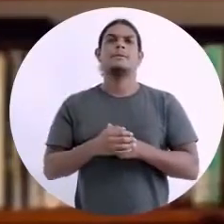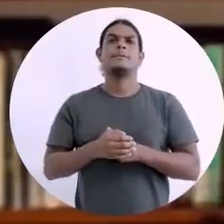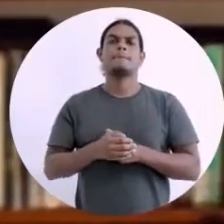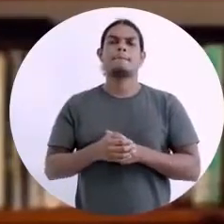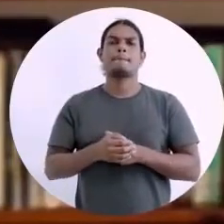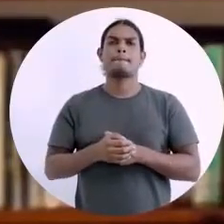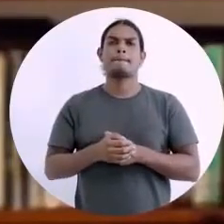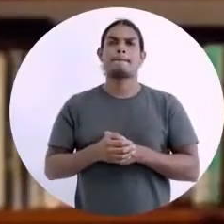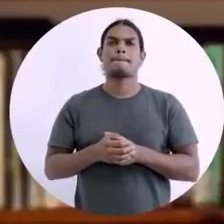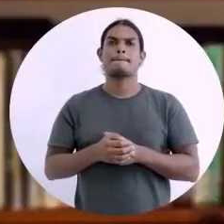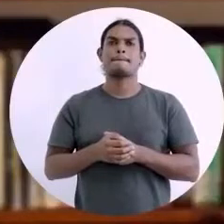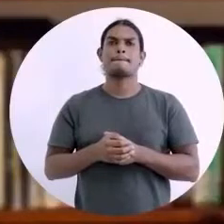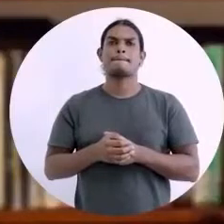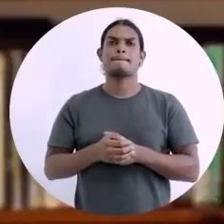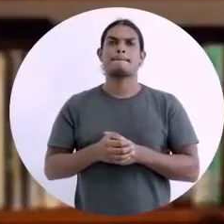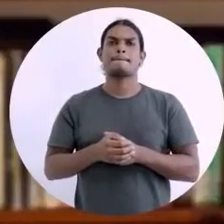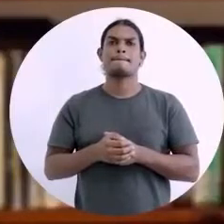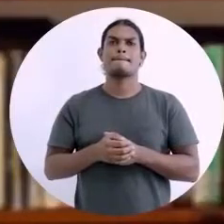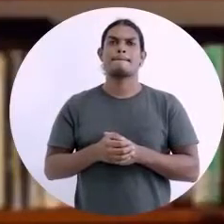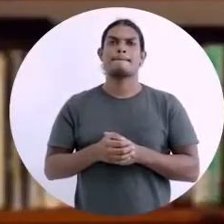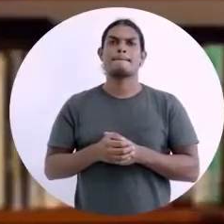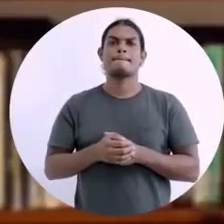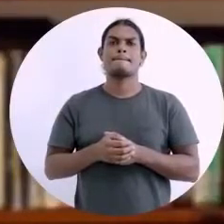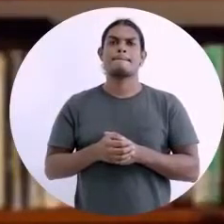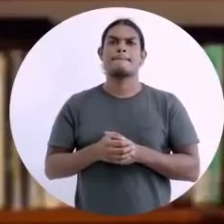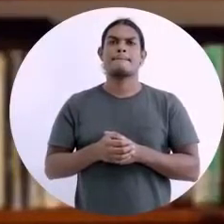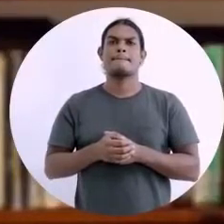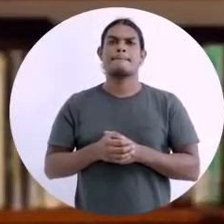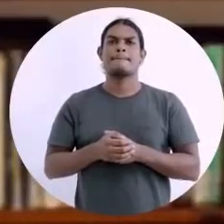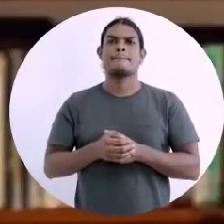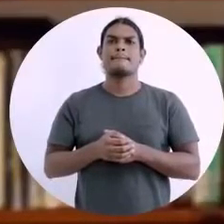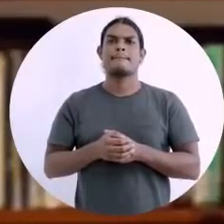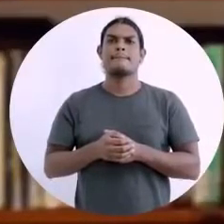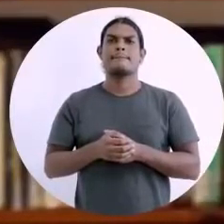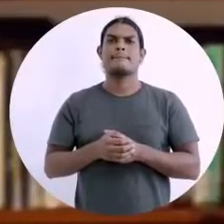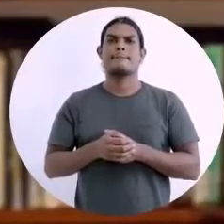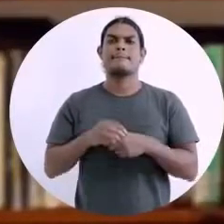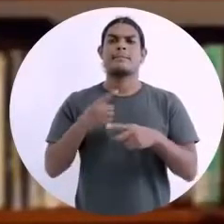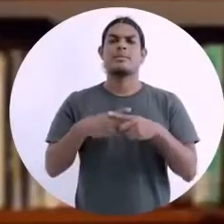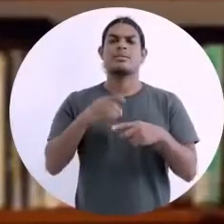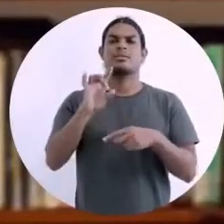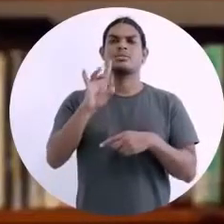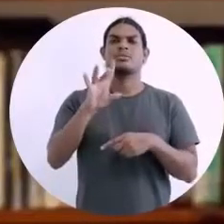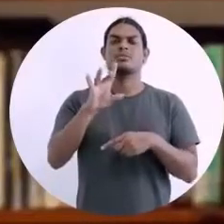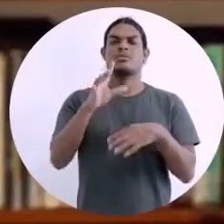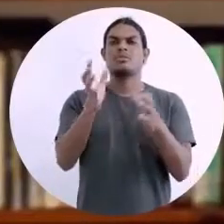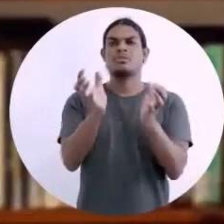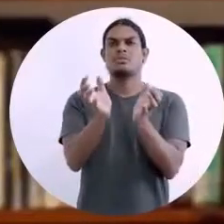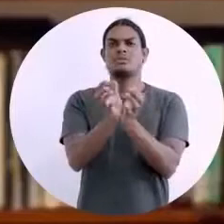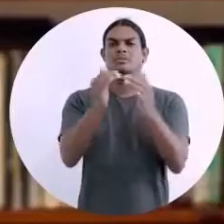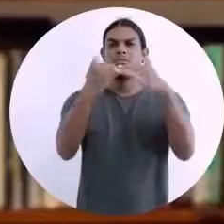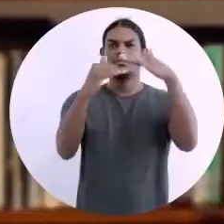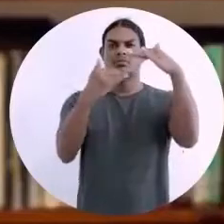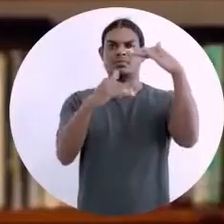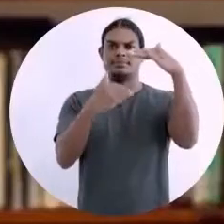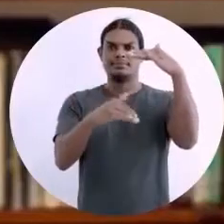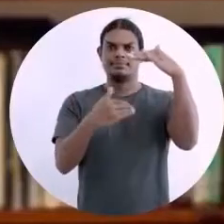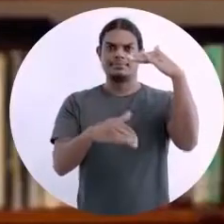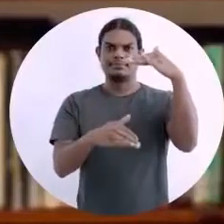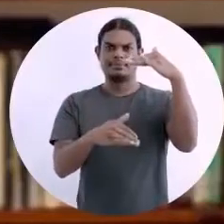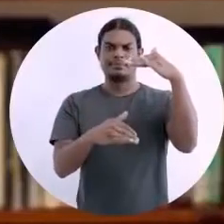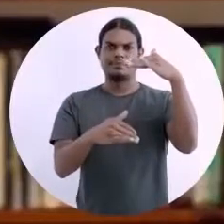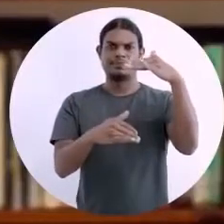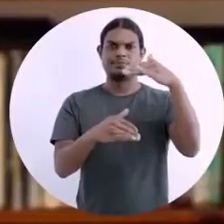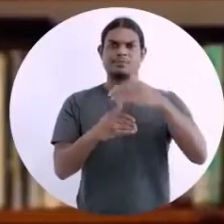extensão das classes principais, porque só as classes principais não dão conta do conhecimento, porque ele é muito dinâmico. Então, foram